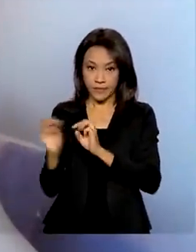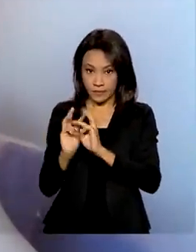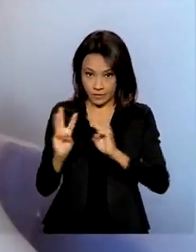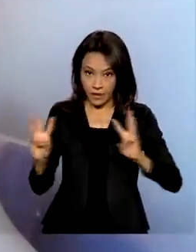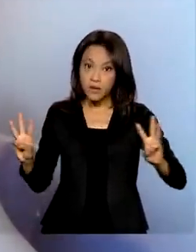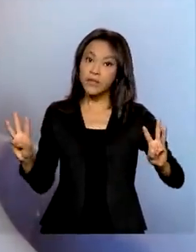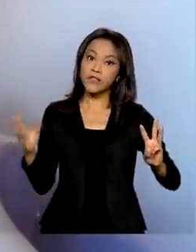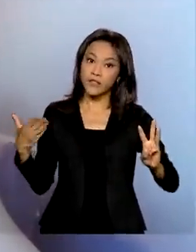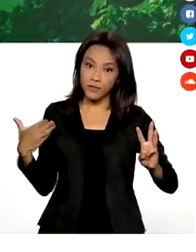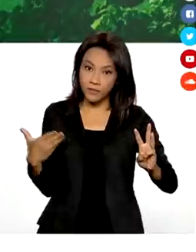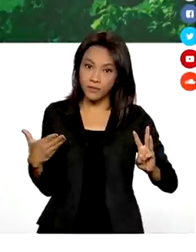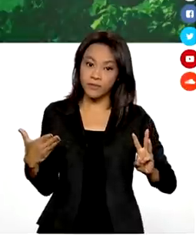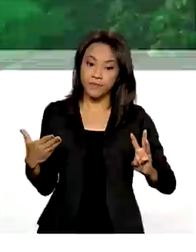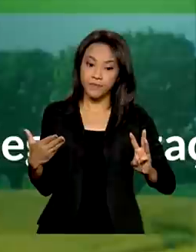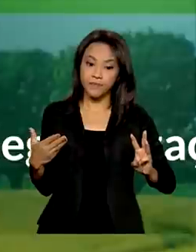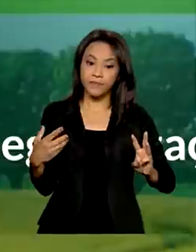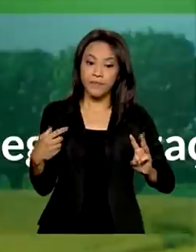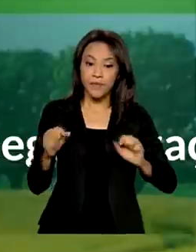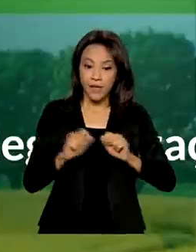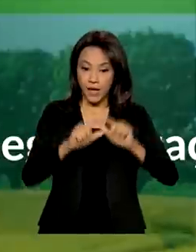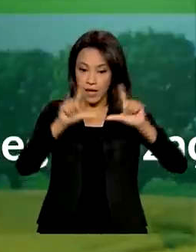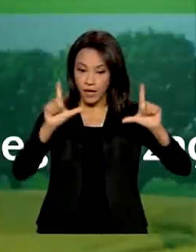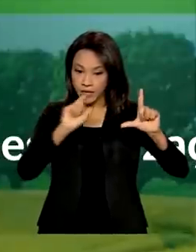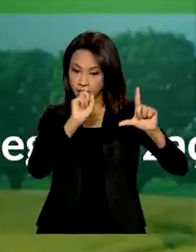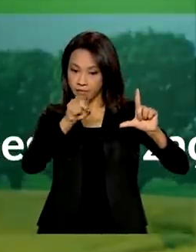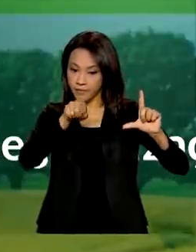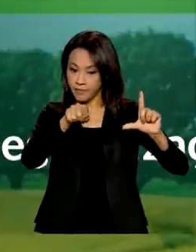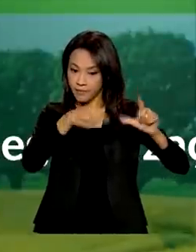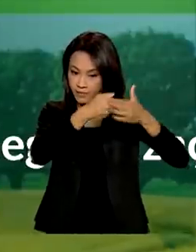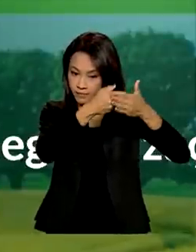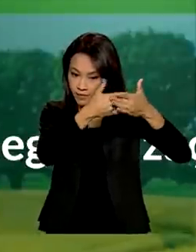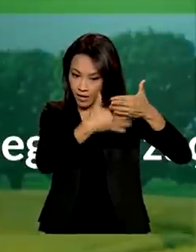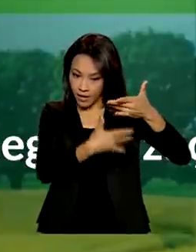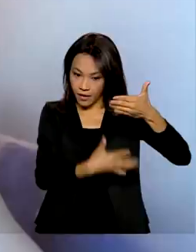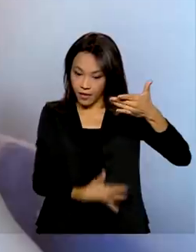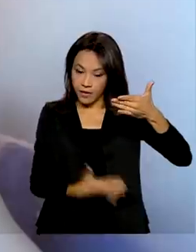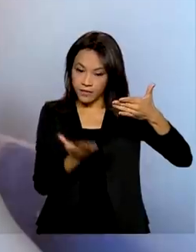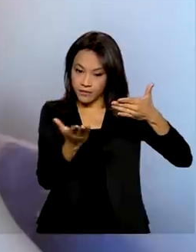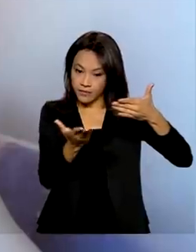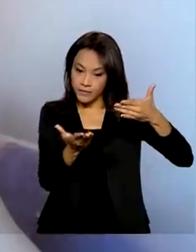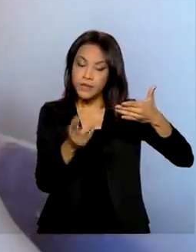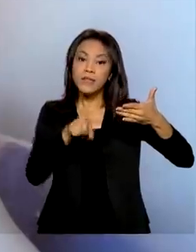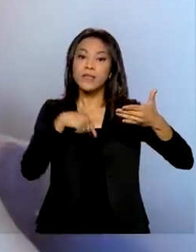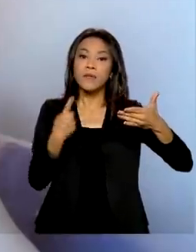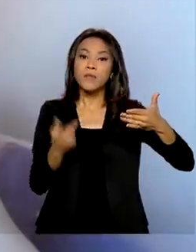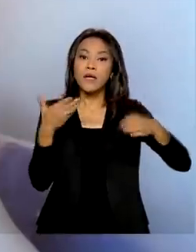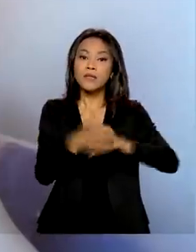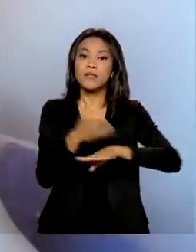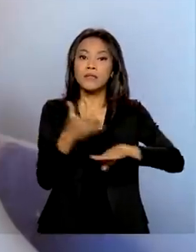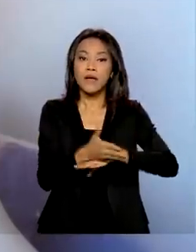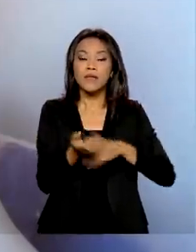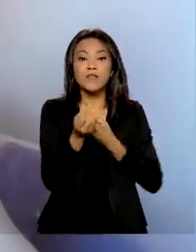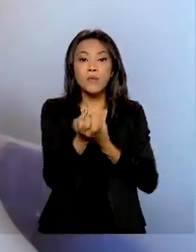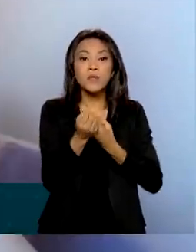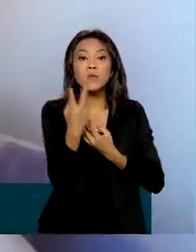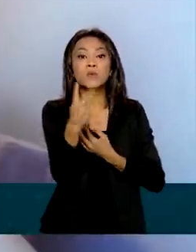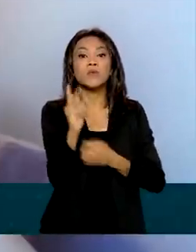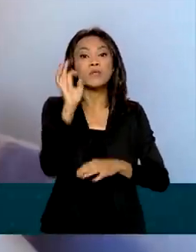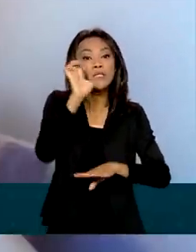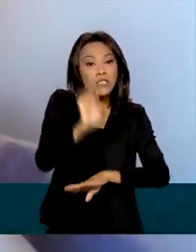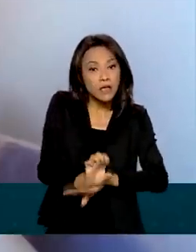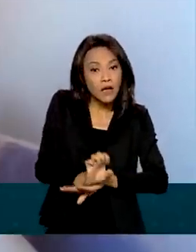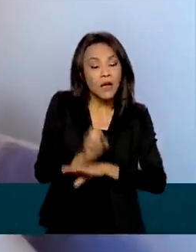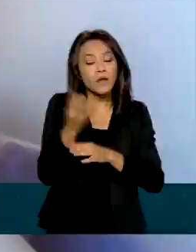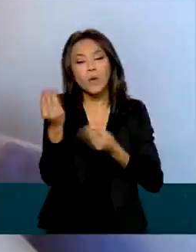www.caixa.gov.br na aba baixar módulo de cadastro e acessórios informações do seu estado